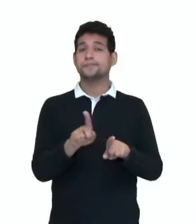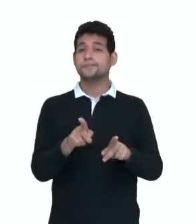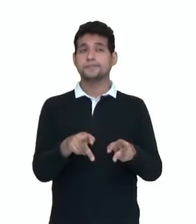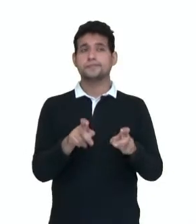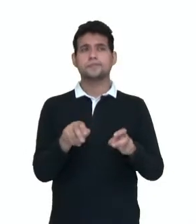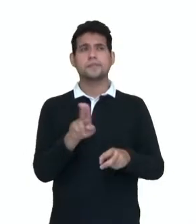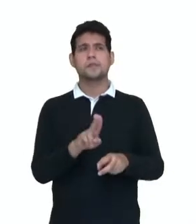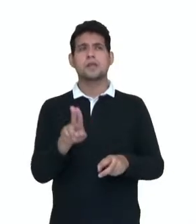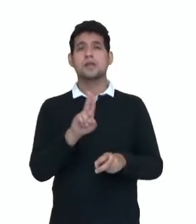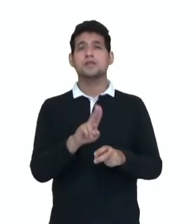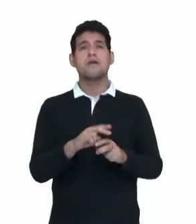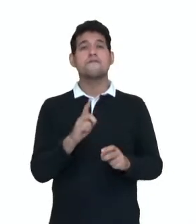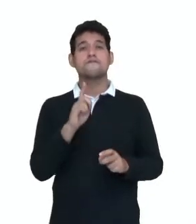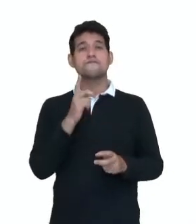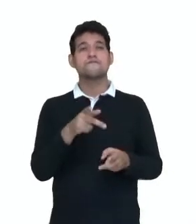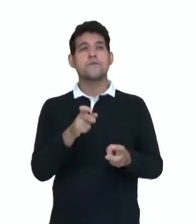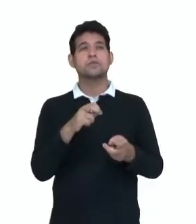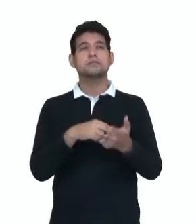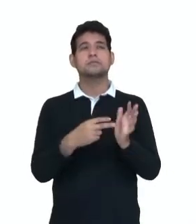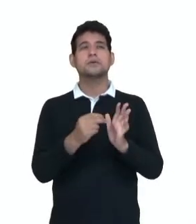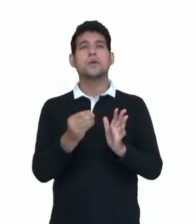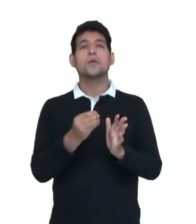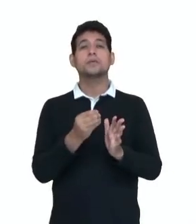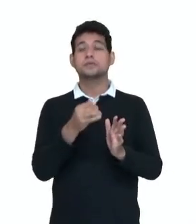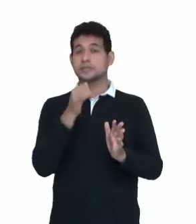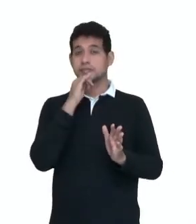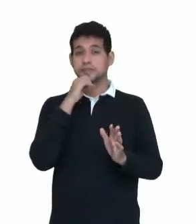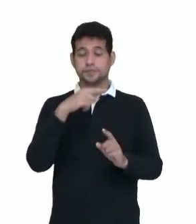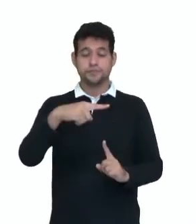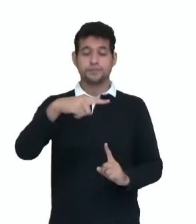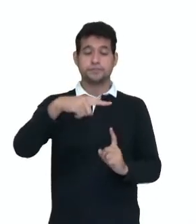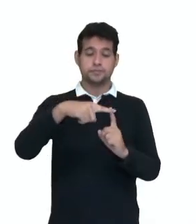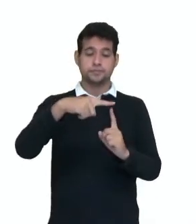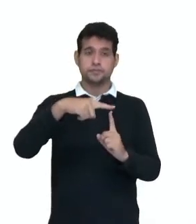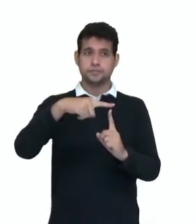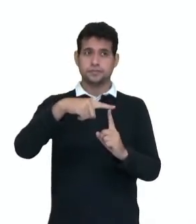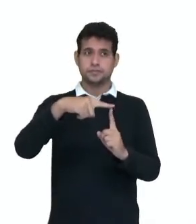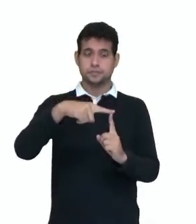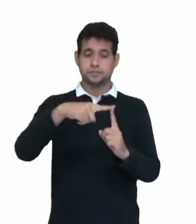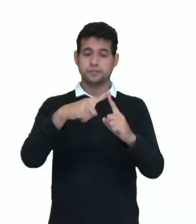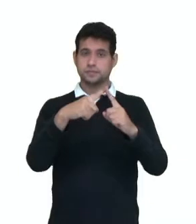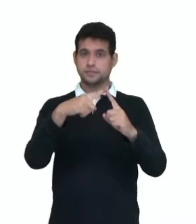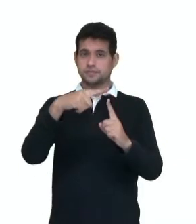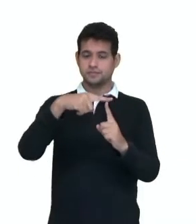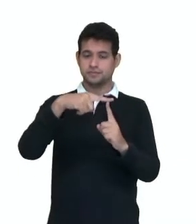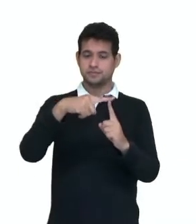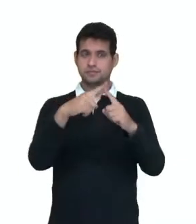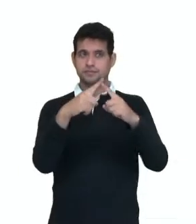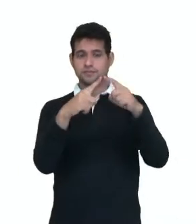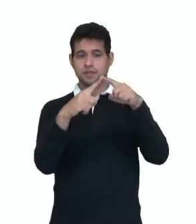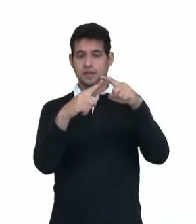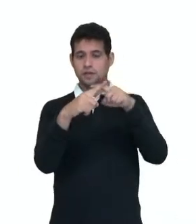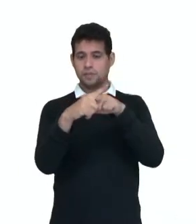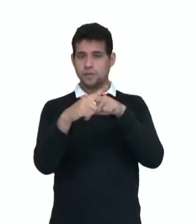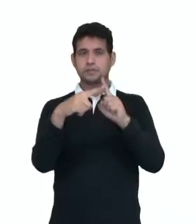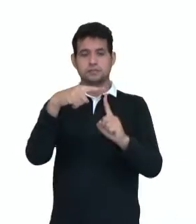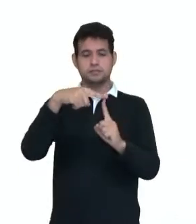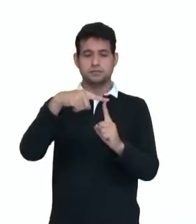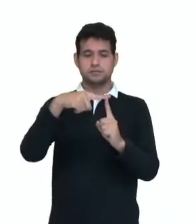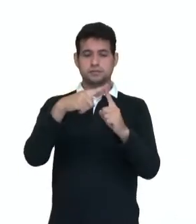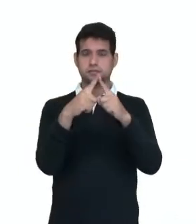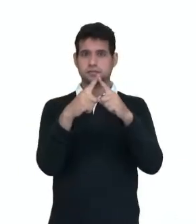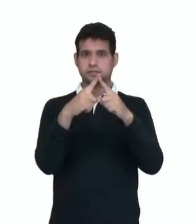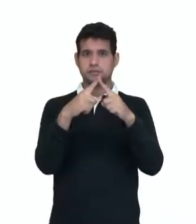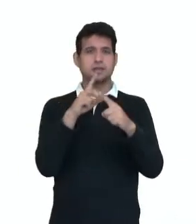ponto de aplicação da força resistente fica entre os pontos de apoio, tá? E